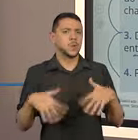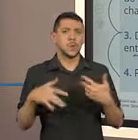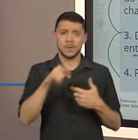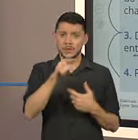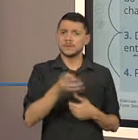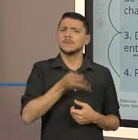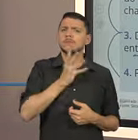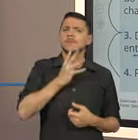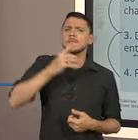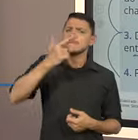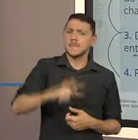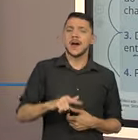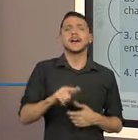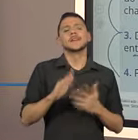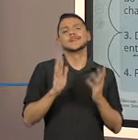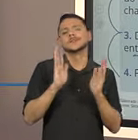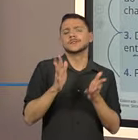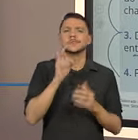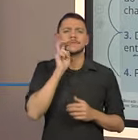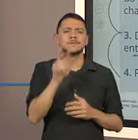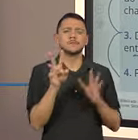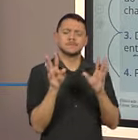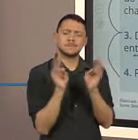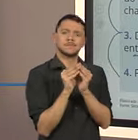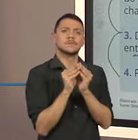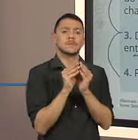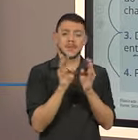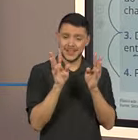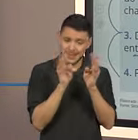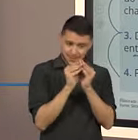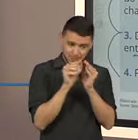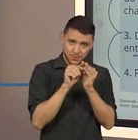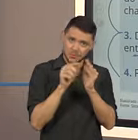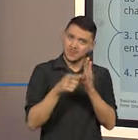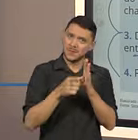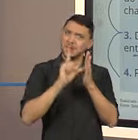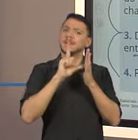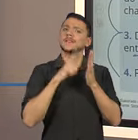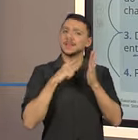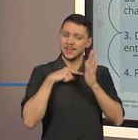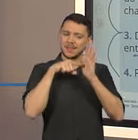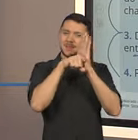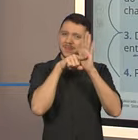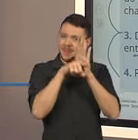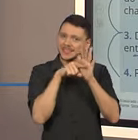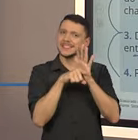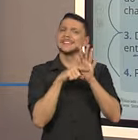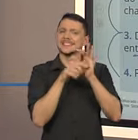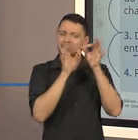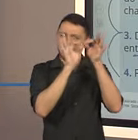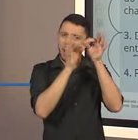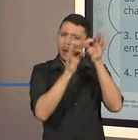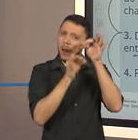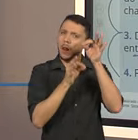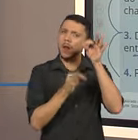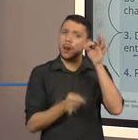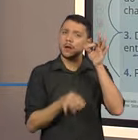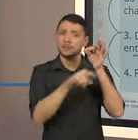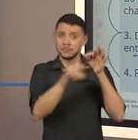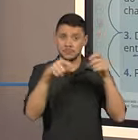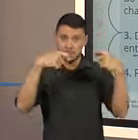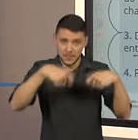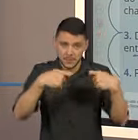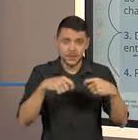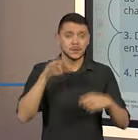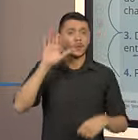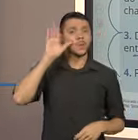conhecimento. Fala, eu já vi o resumo. Para chegar no resumo, foi feito muita pesquisa, muito trabalho, tá? Seja curioso para buscar a fonte